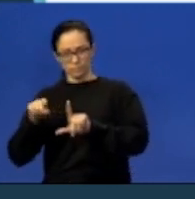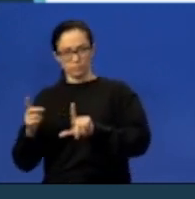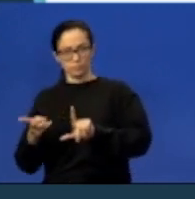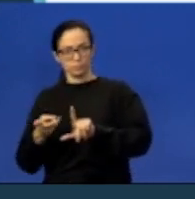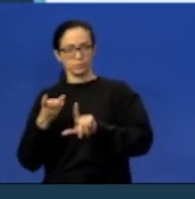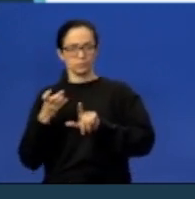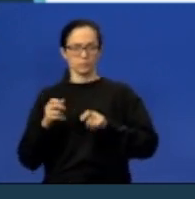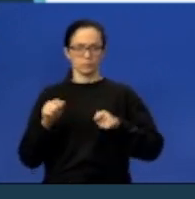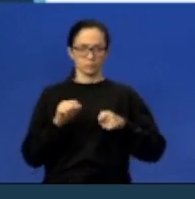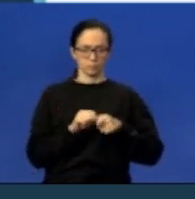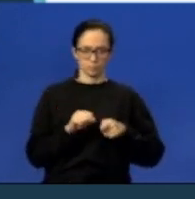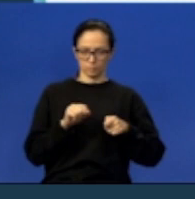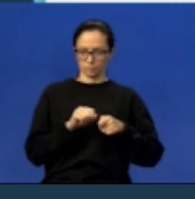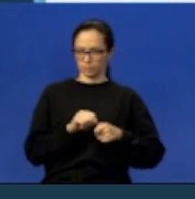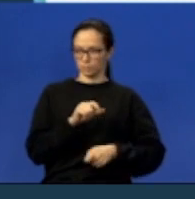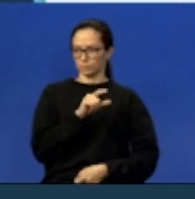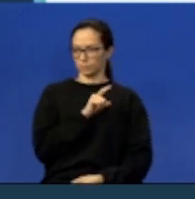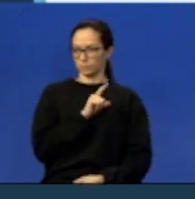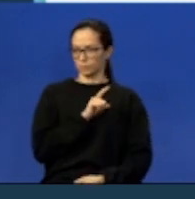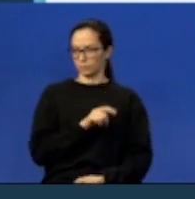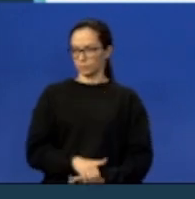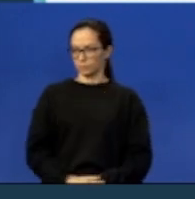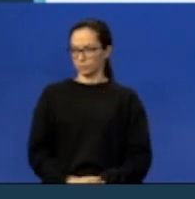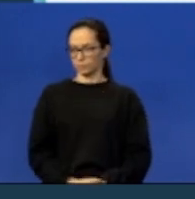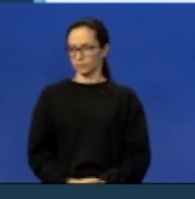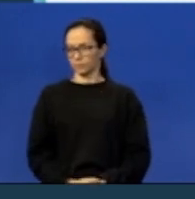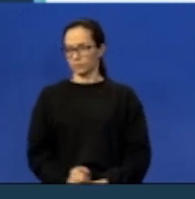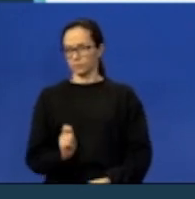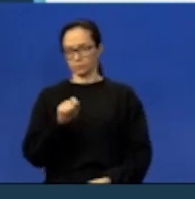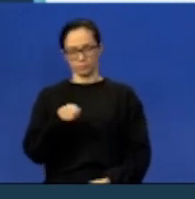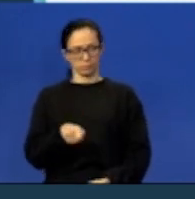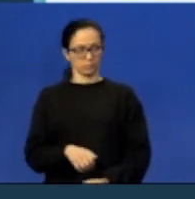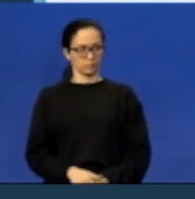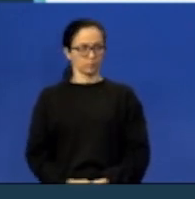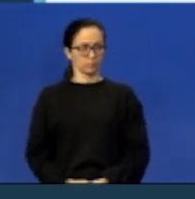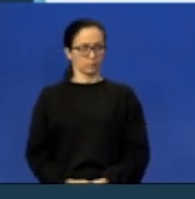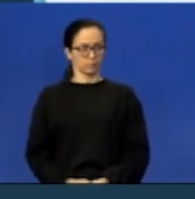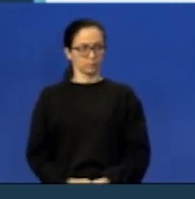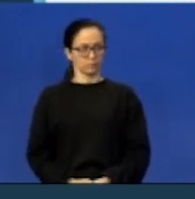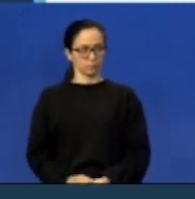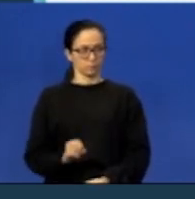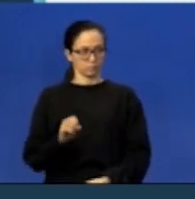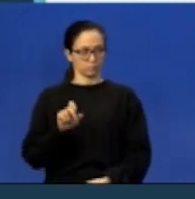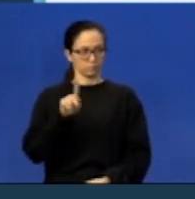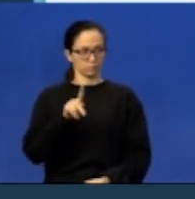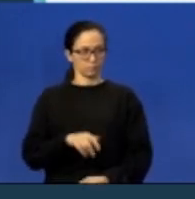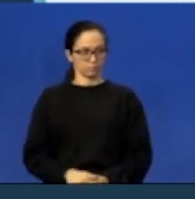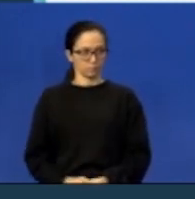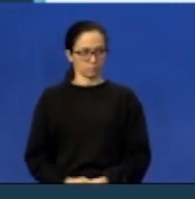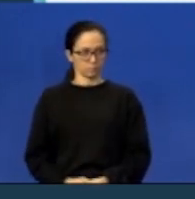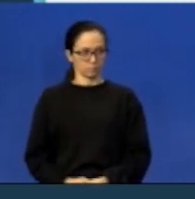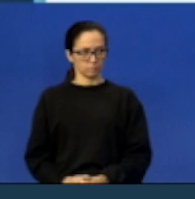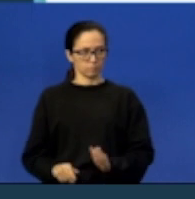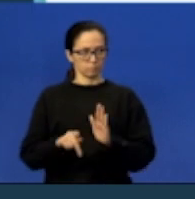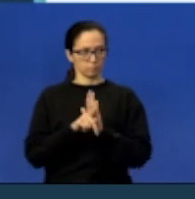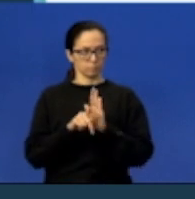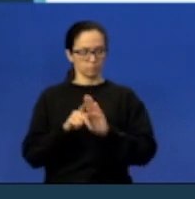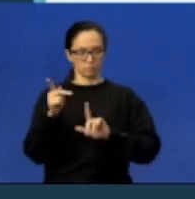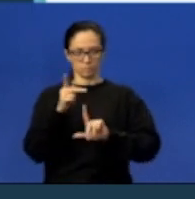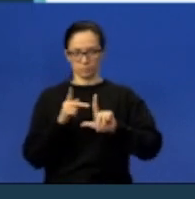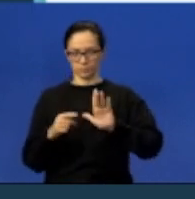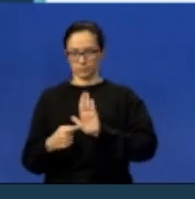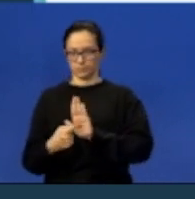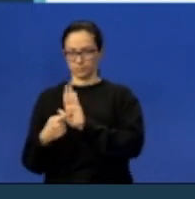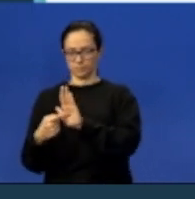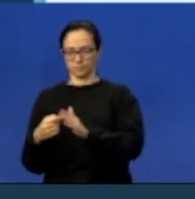da aquisição dessa atividade elétrica pelas derivações. Então, esse daqui é uma figura representativa, né,